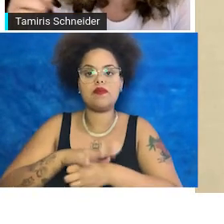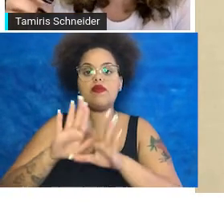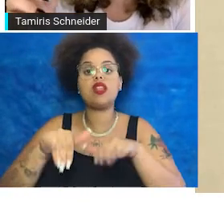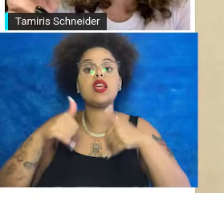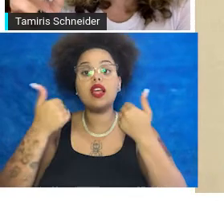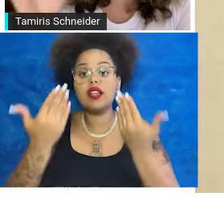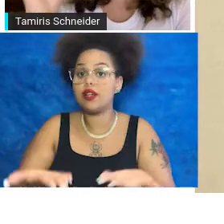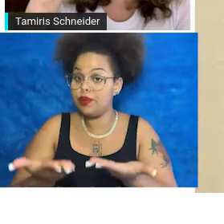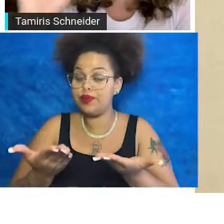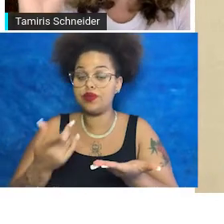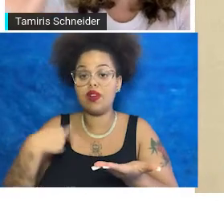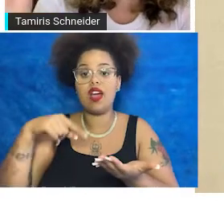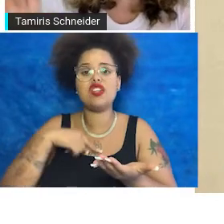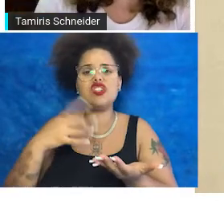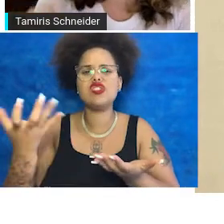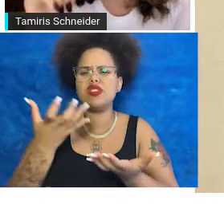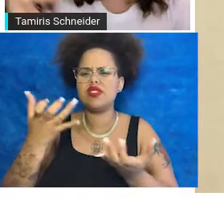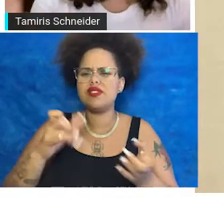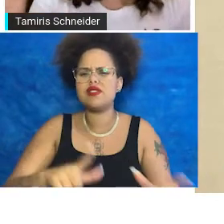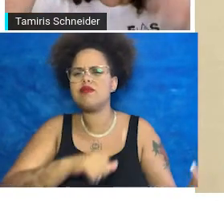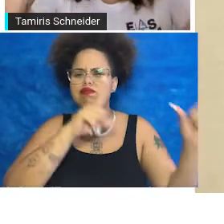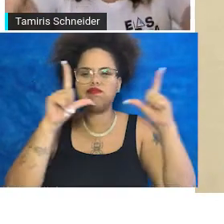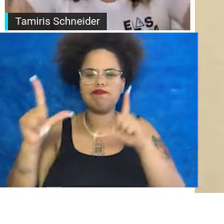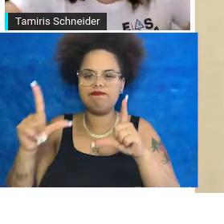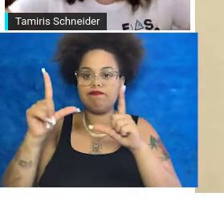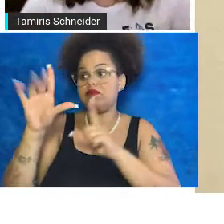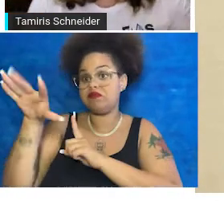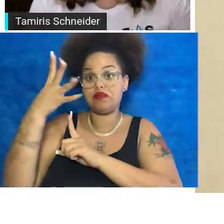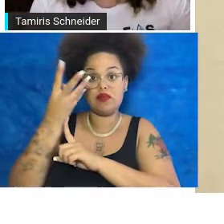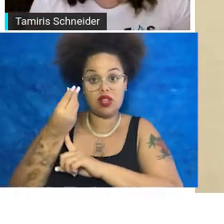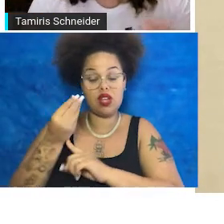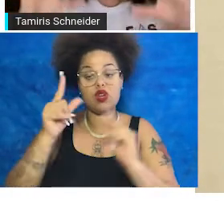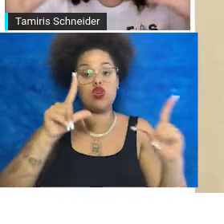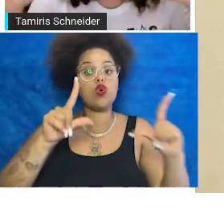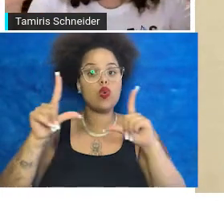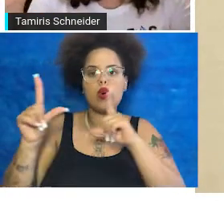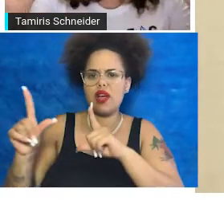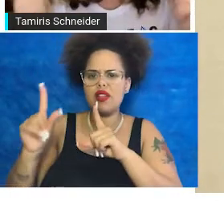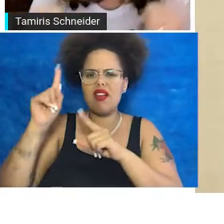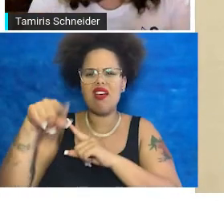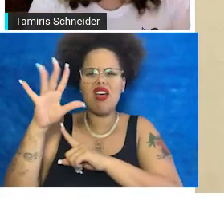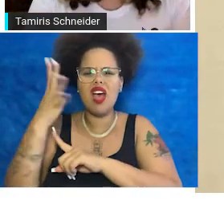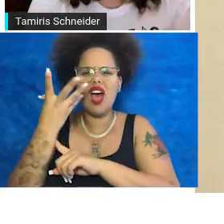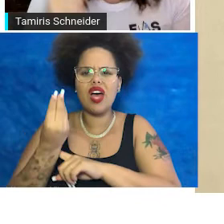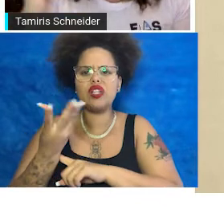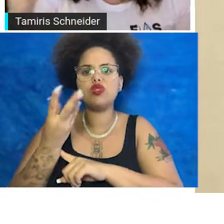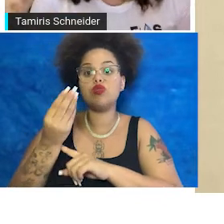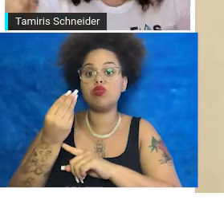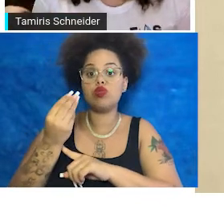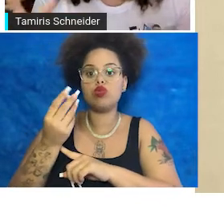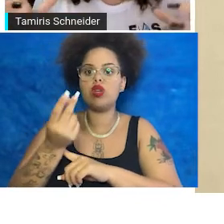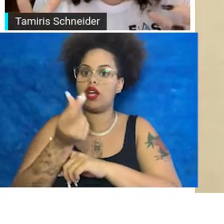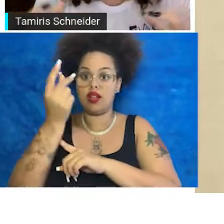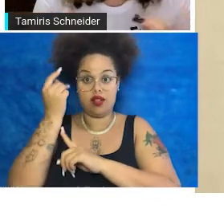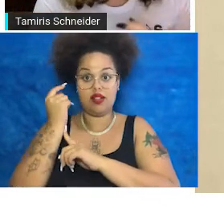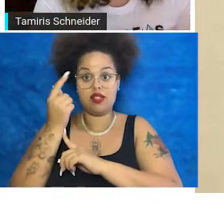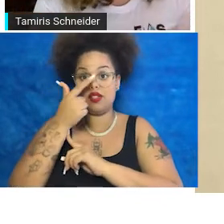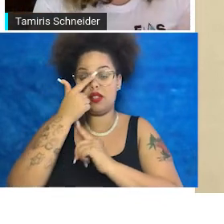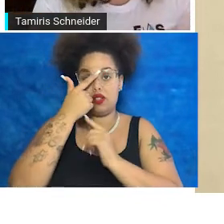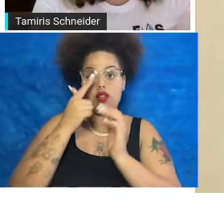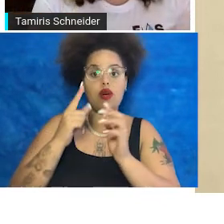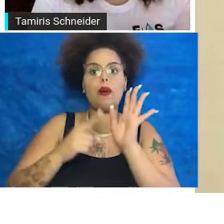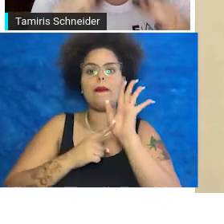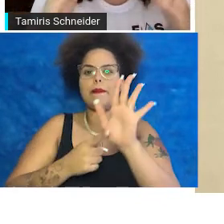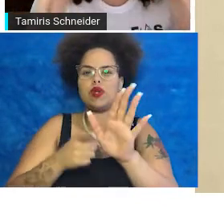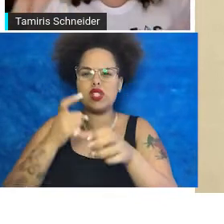Então, a gente quis imprimir. As artes dos quadros eram artes muito clássicas, então mostra a rigidez